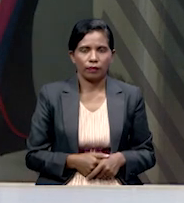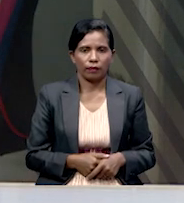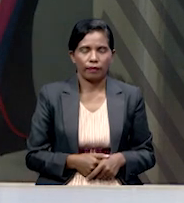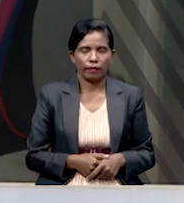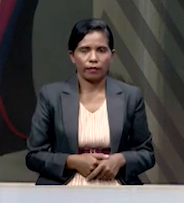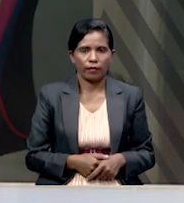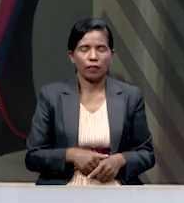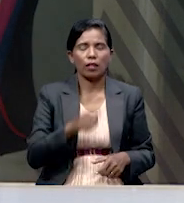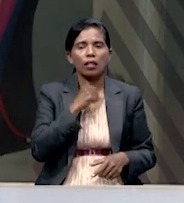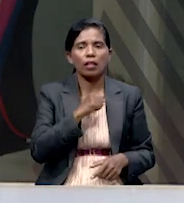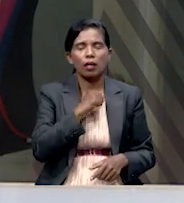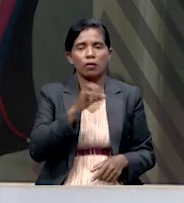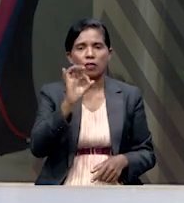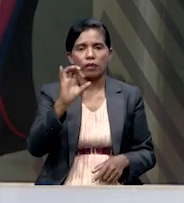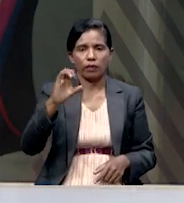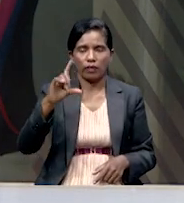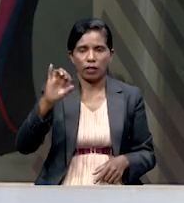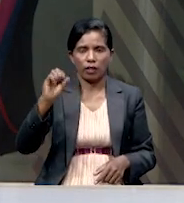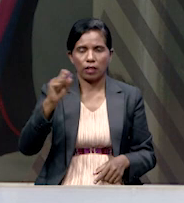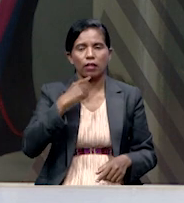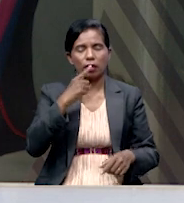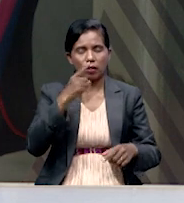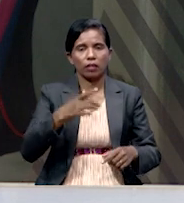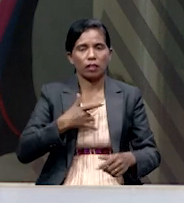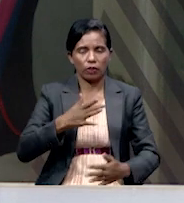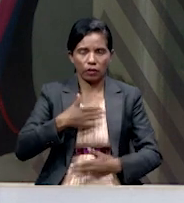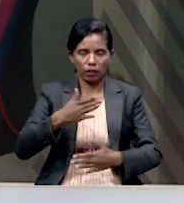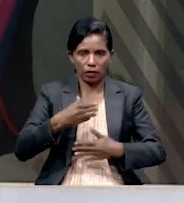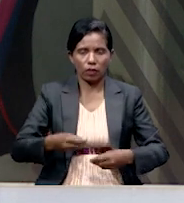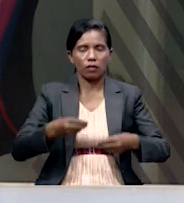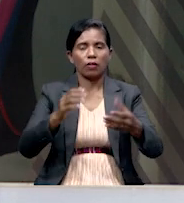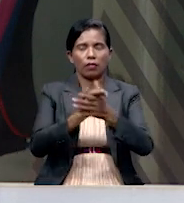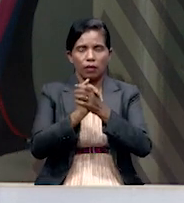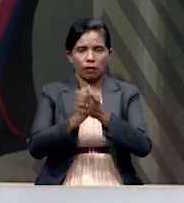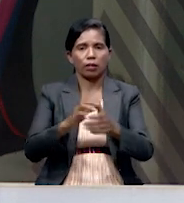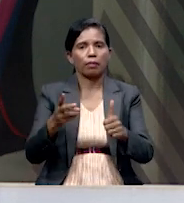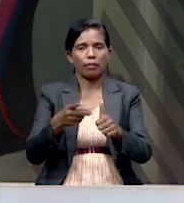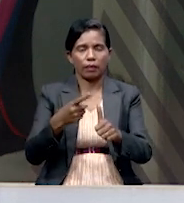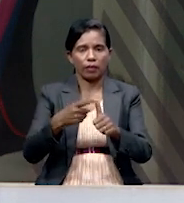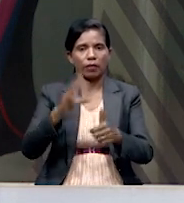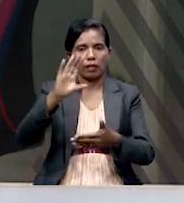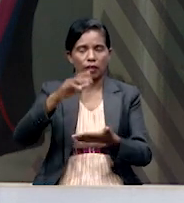Padre Félix Kossát, SVD, aprecia no congratula primeiro cardeal Timor-Leste.